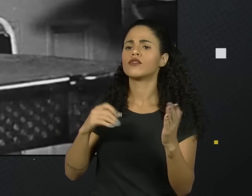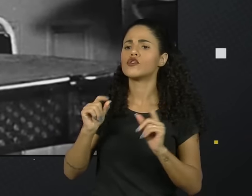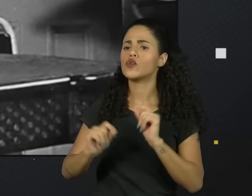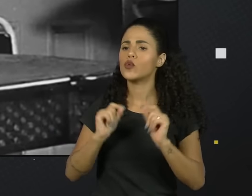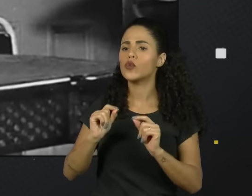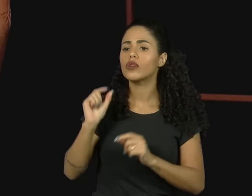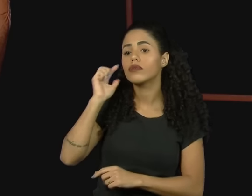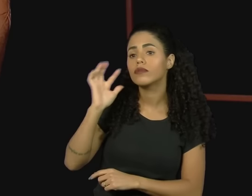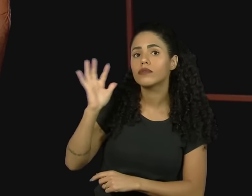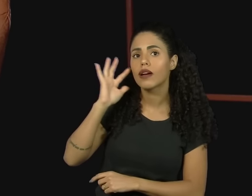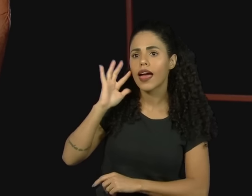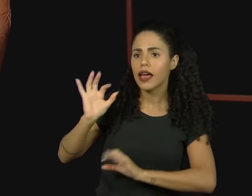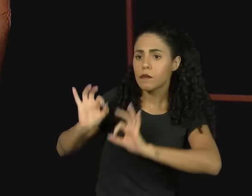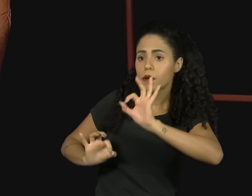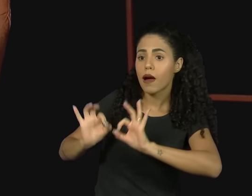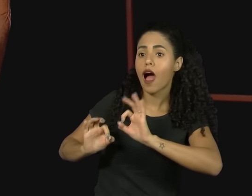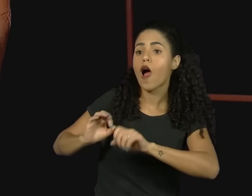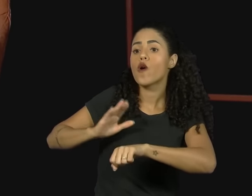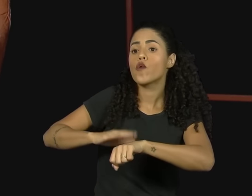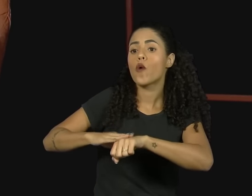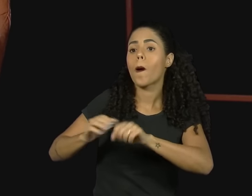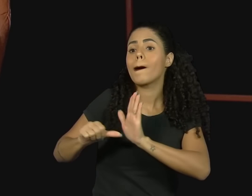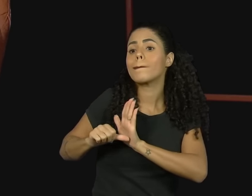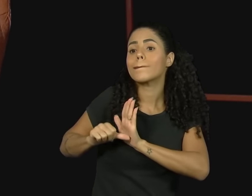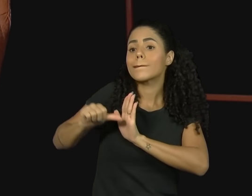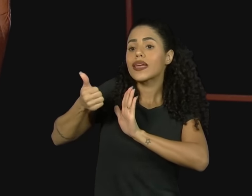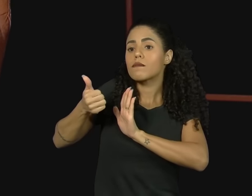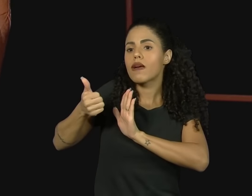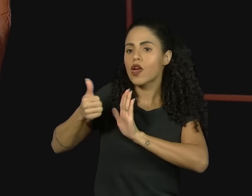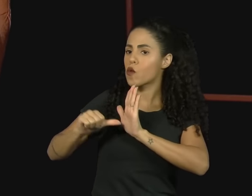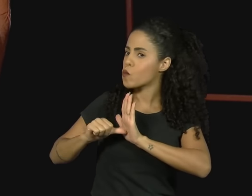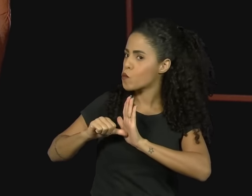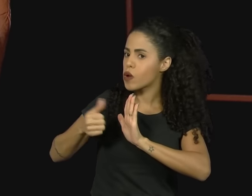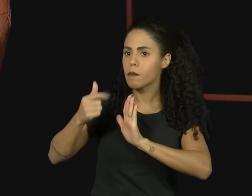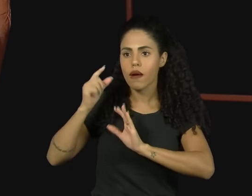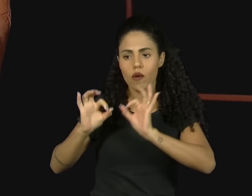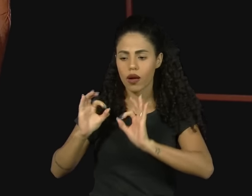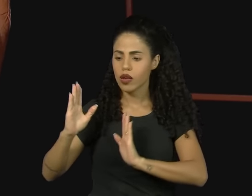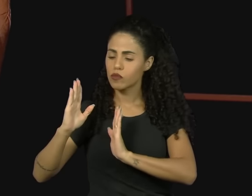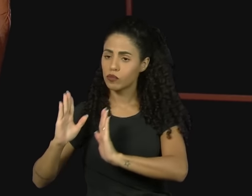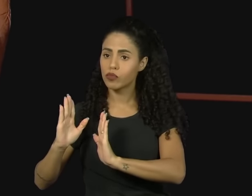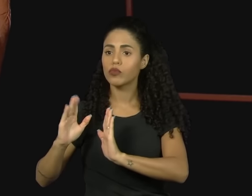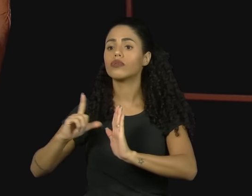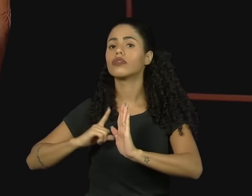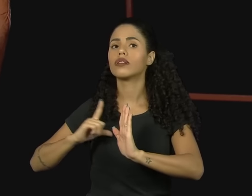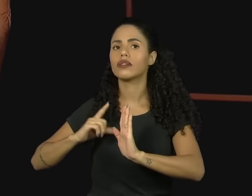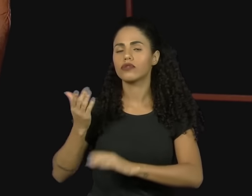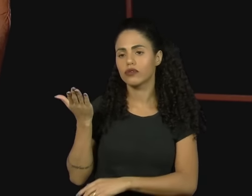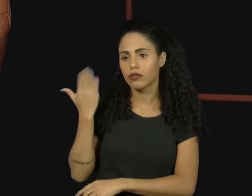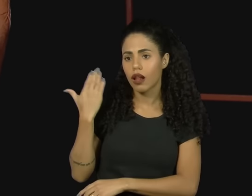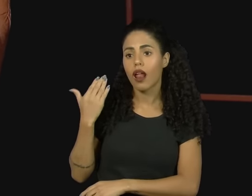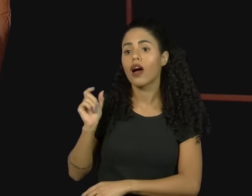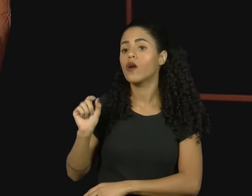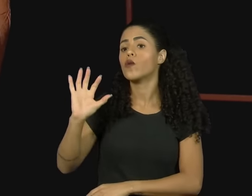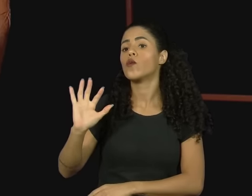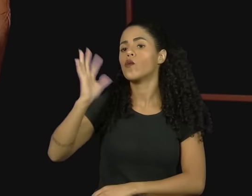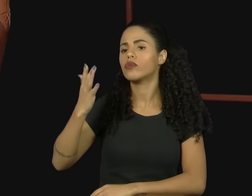museólogo. Ele organizou a primeira parte, quer dizer, a primeira vez